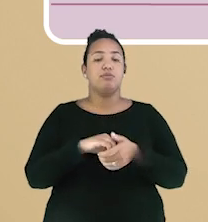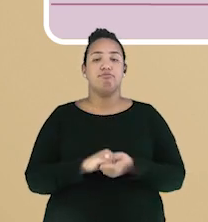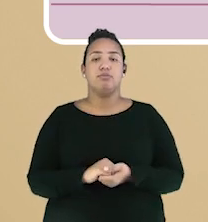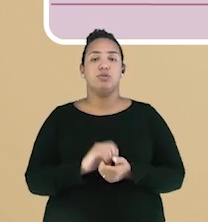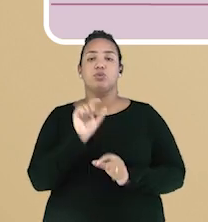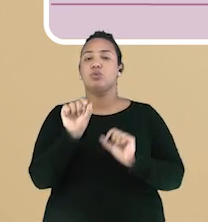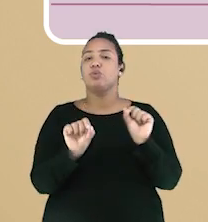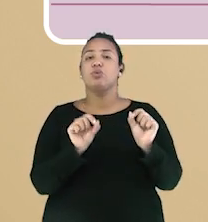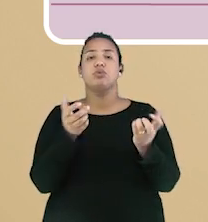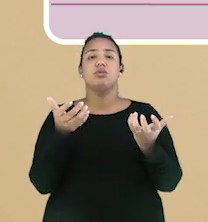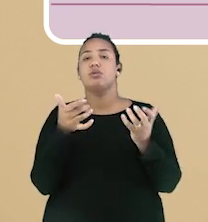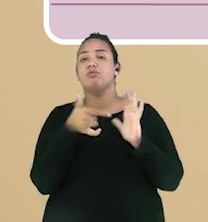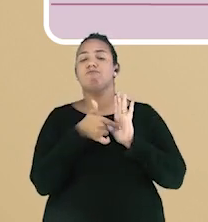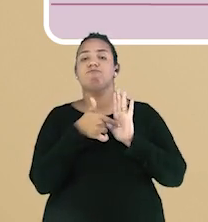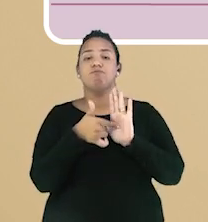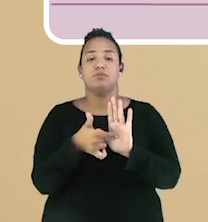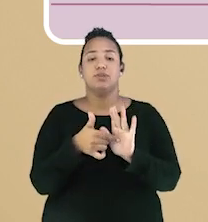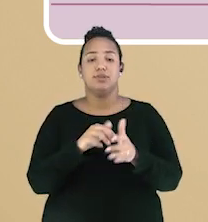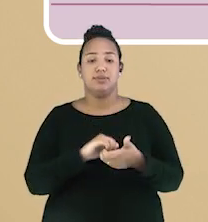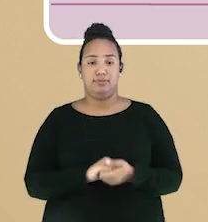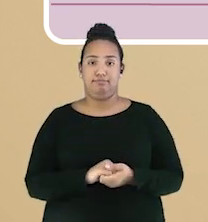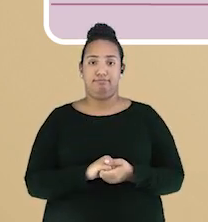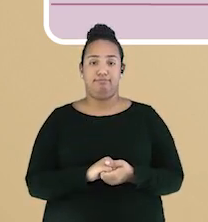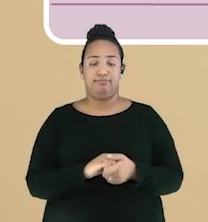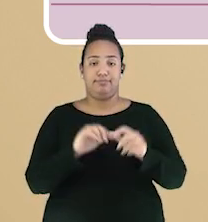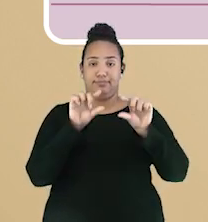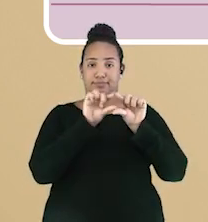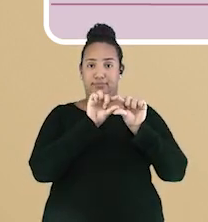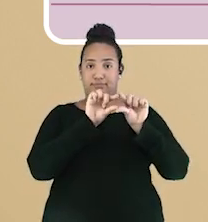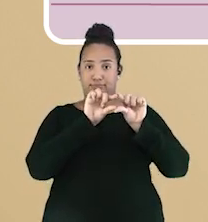passar. Geralmente, ele fica na parte superior.